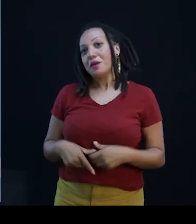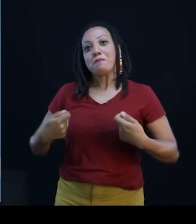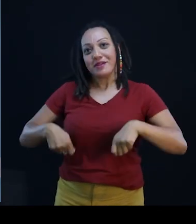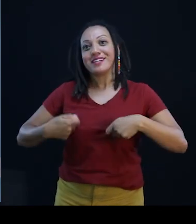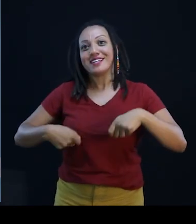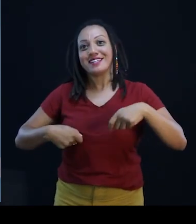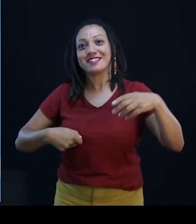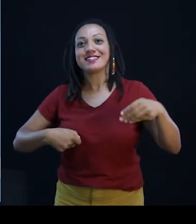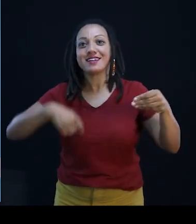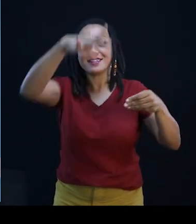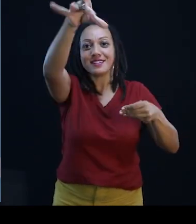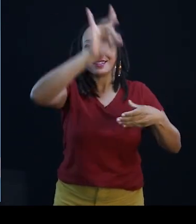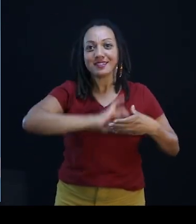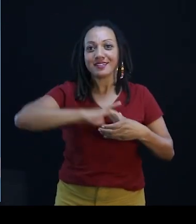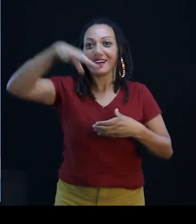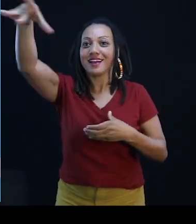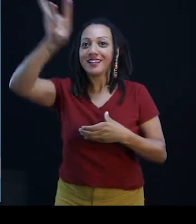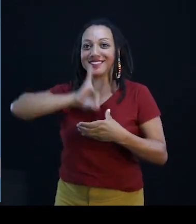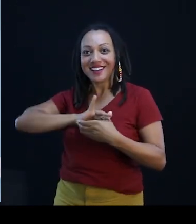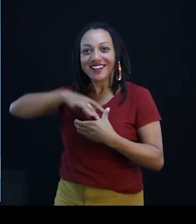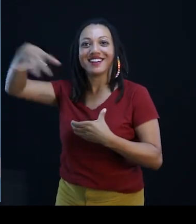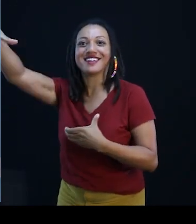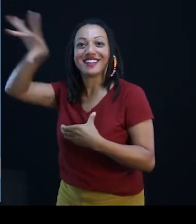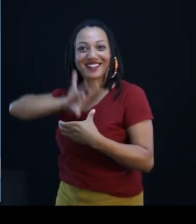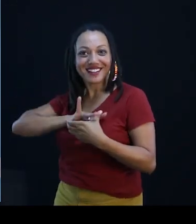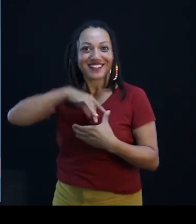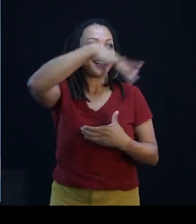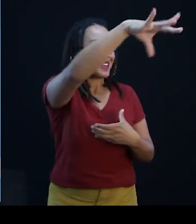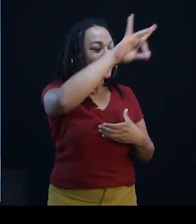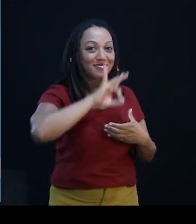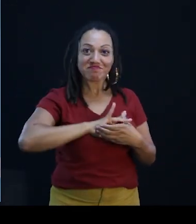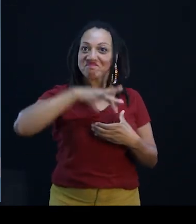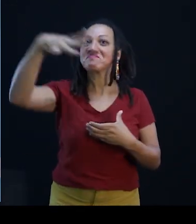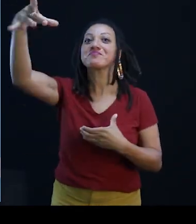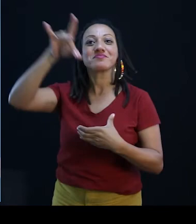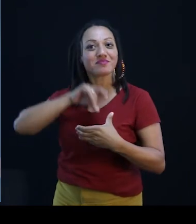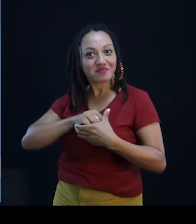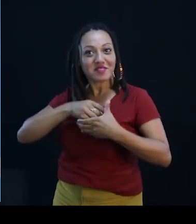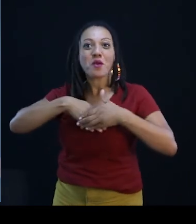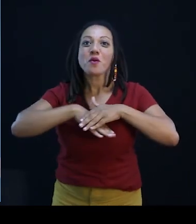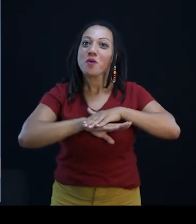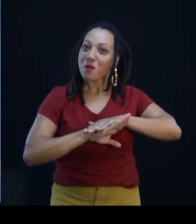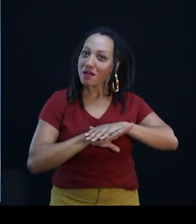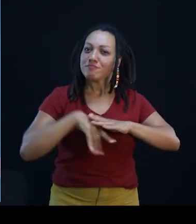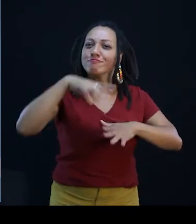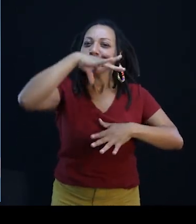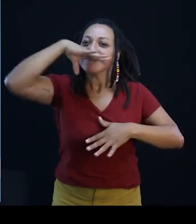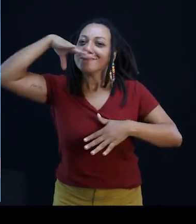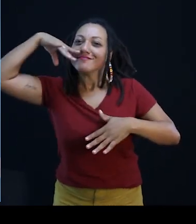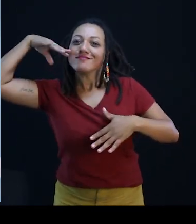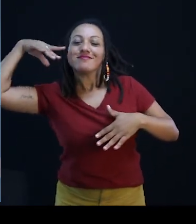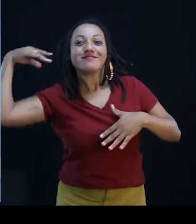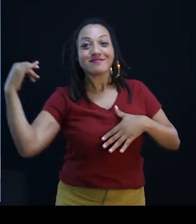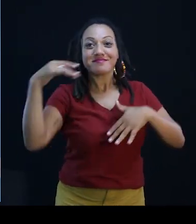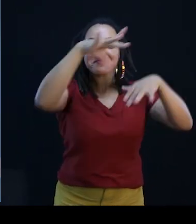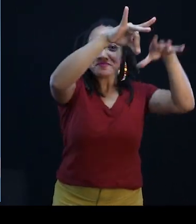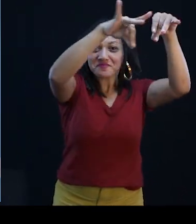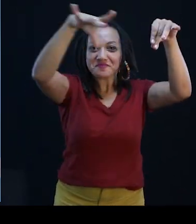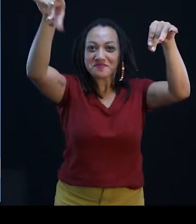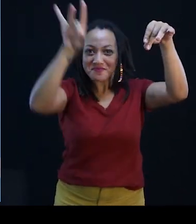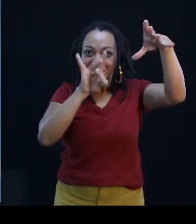Pega. Tem que tirar do varal, recolhe, né? Tira. Recolhe, recolhe, lavadeira. Quanto mais recolhe, mais